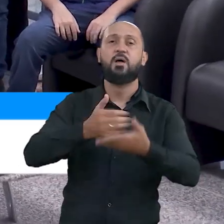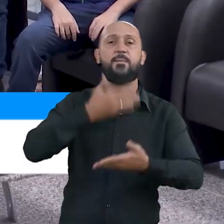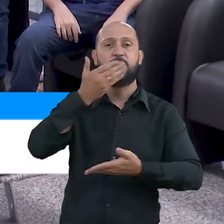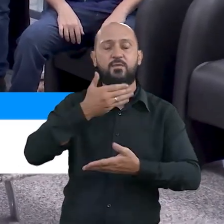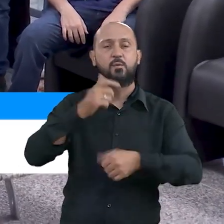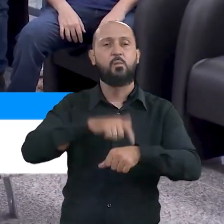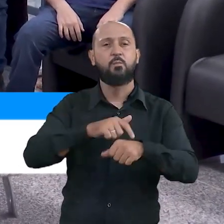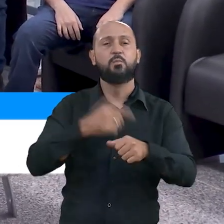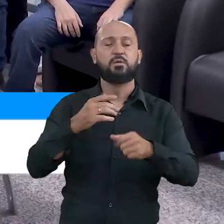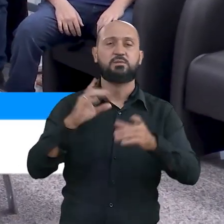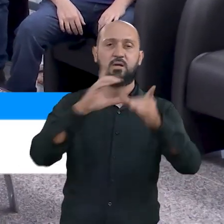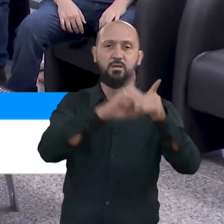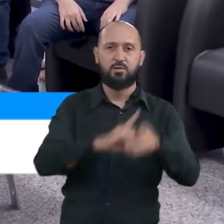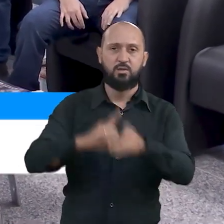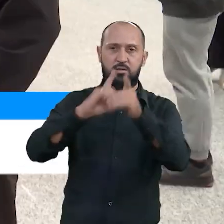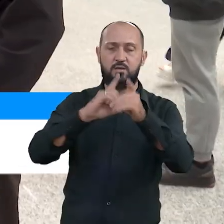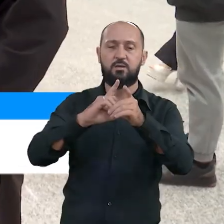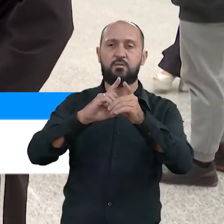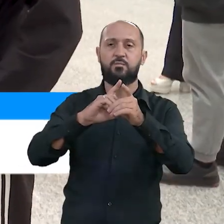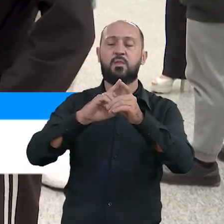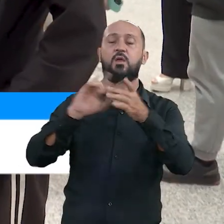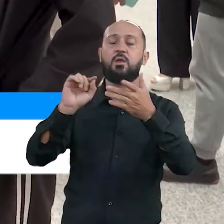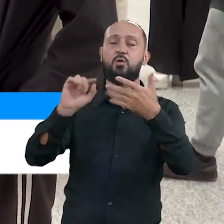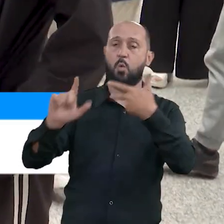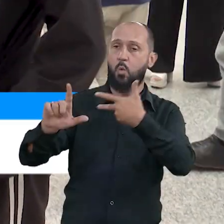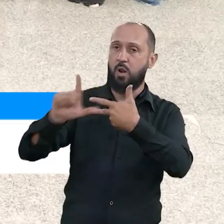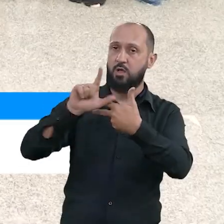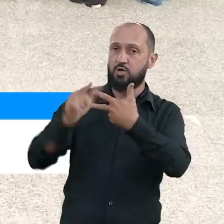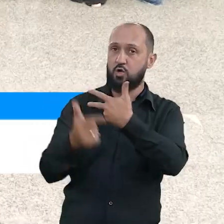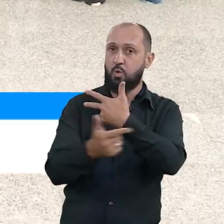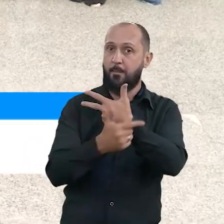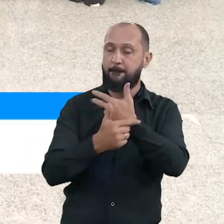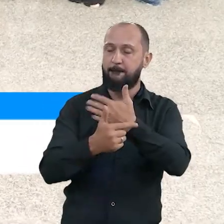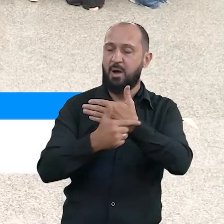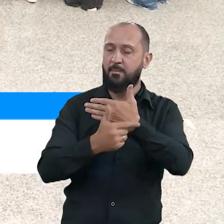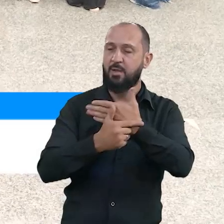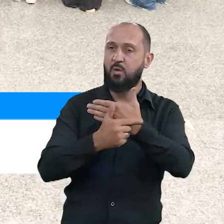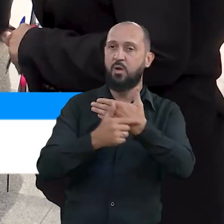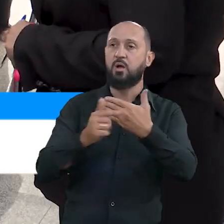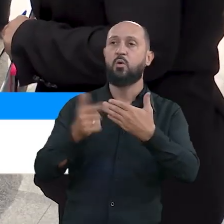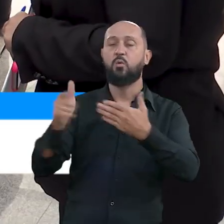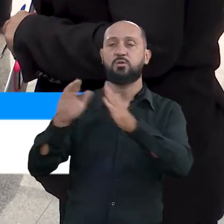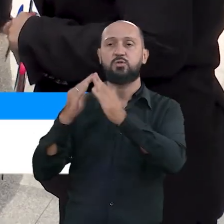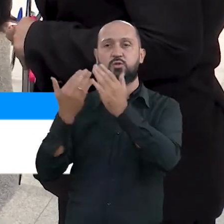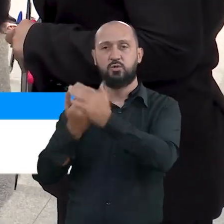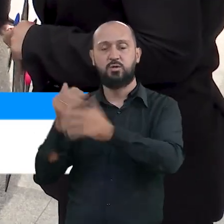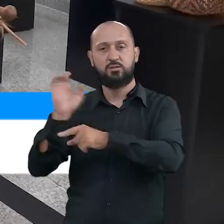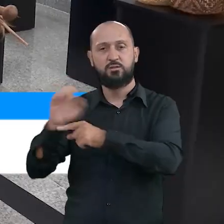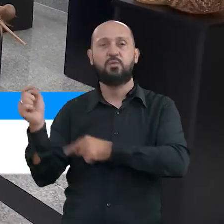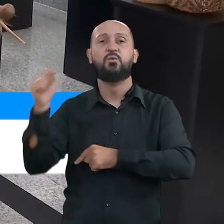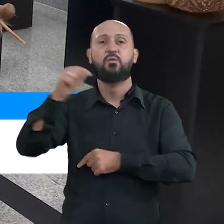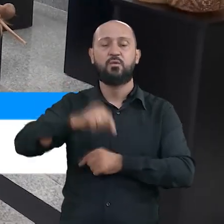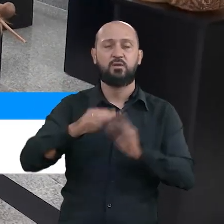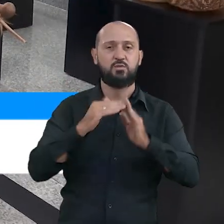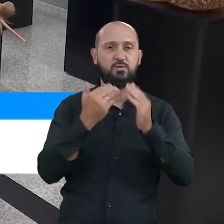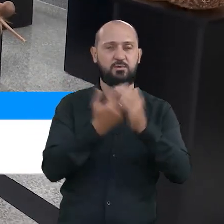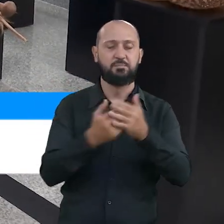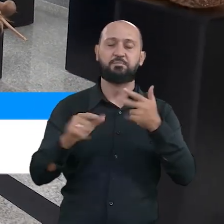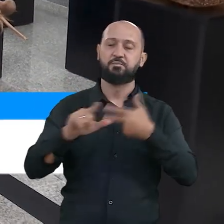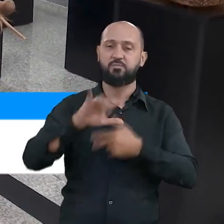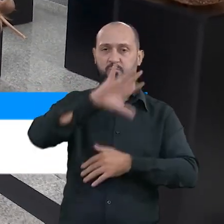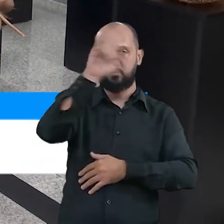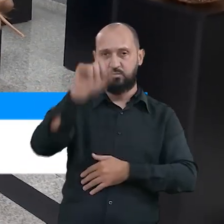Para facilitar a compreensão do processo democrático e o papel do legislativo no funcionamento do Estado, outra escola estadual visitou a